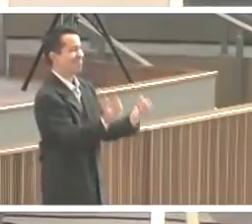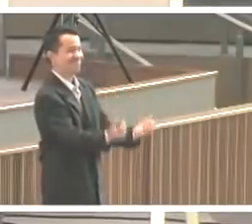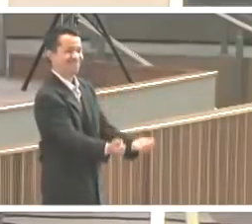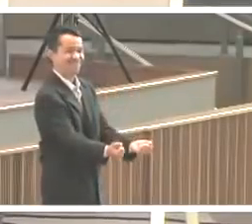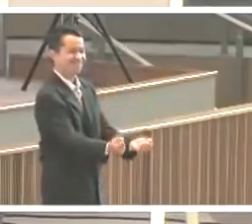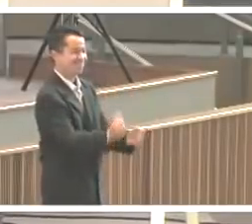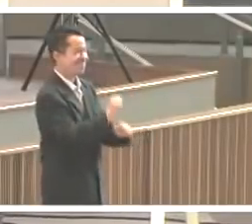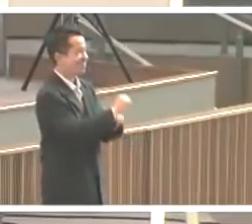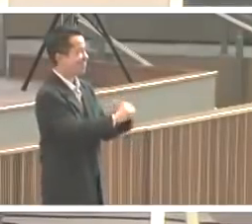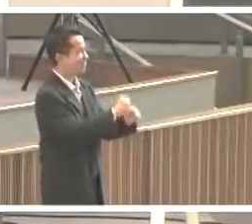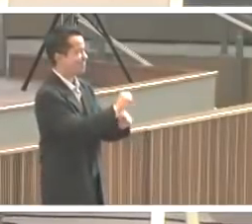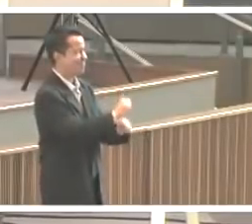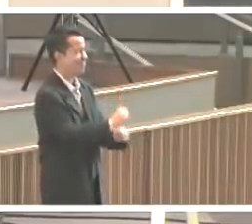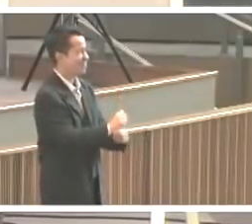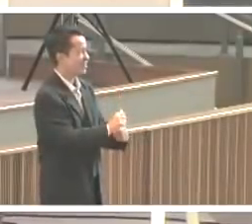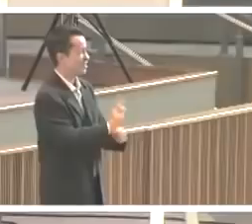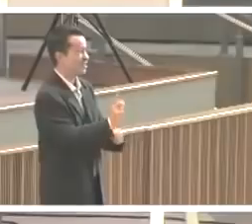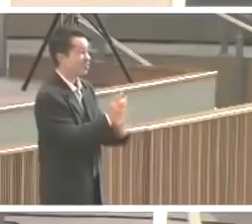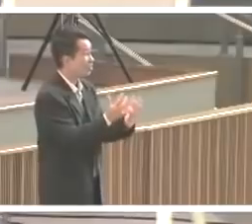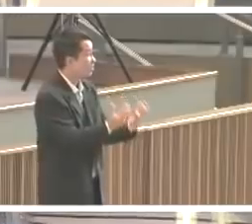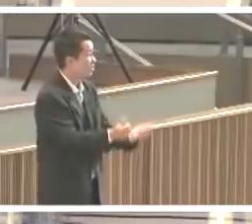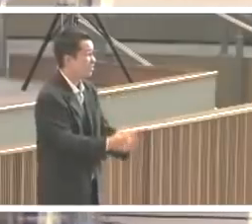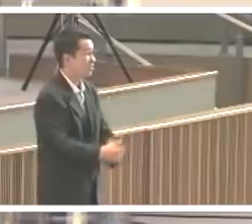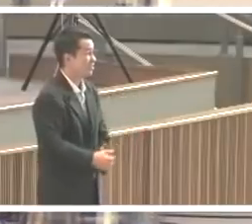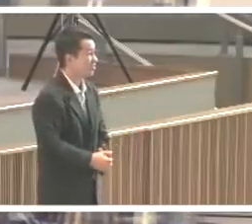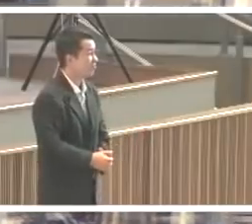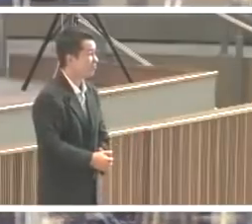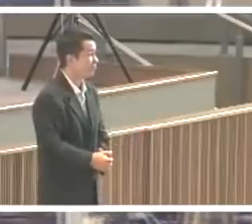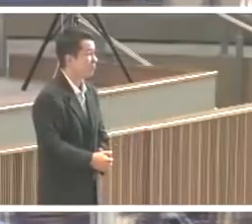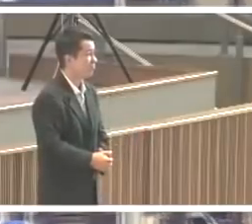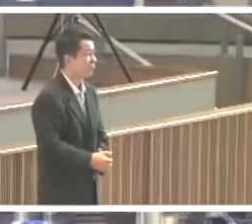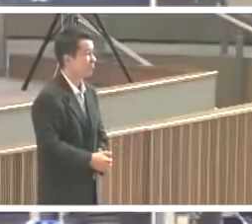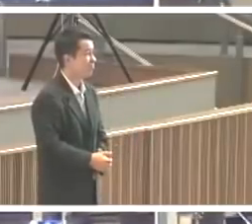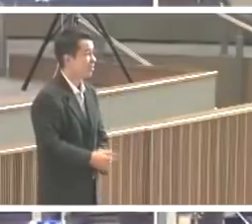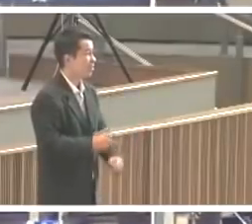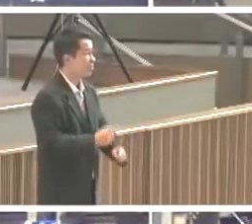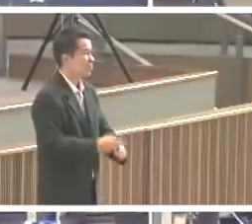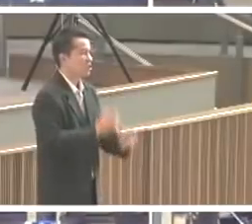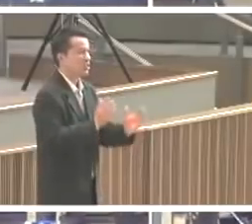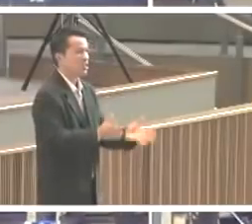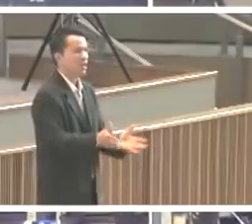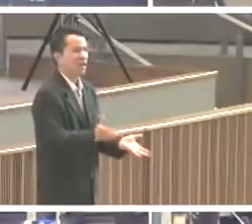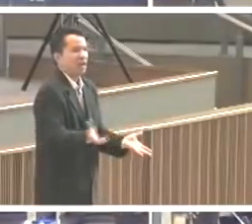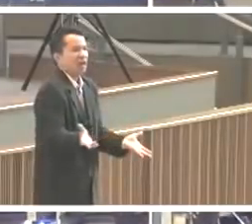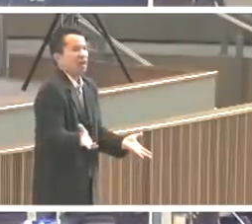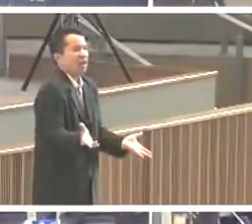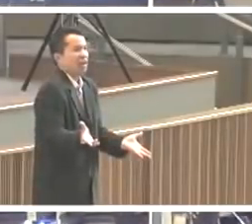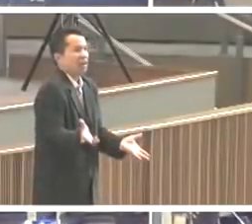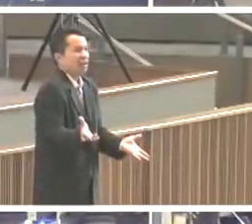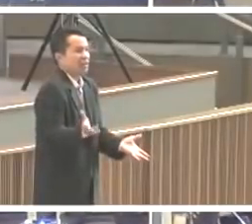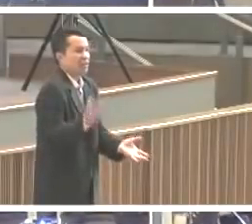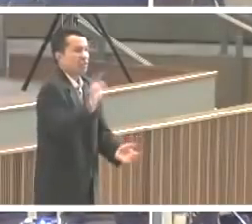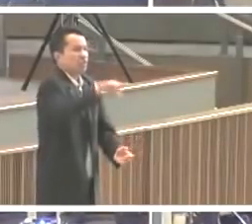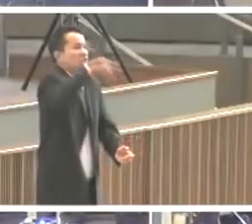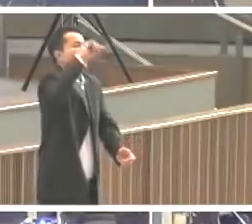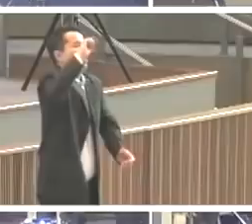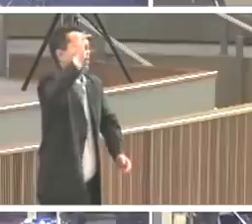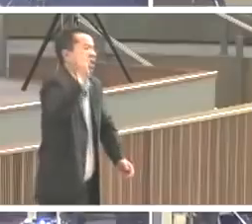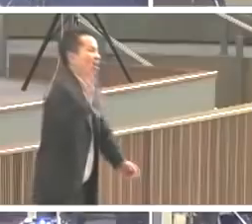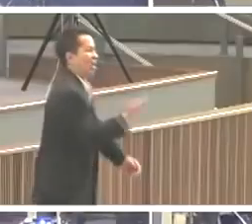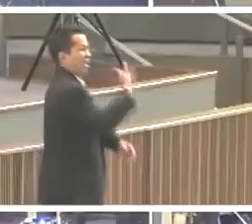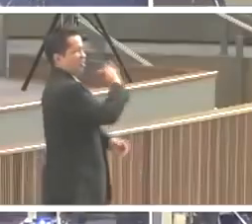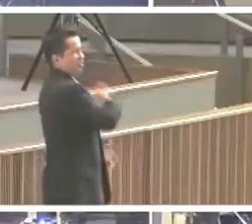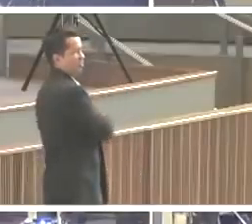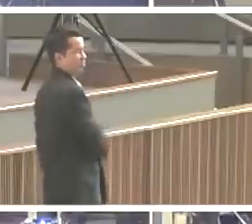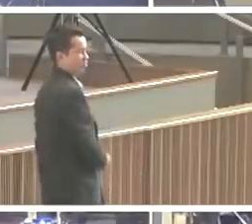Quando a gente lê a palavra de Deus, a gente vai vendo isso. Não apenas a história do jovem rico, mas